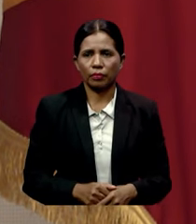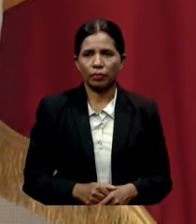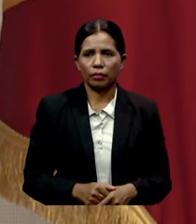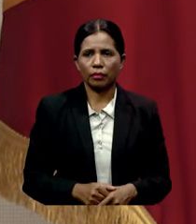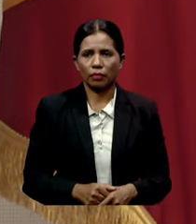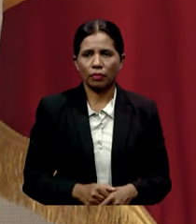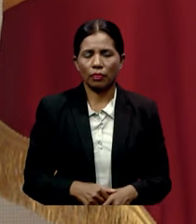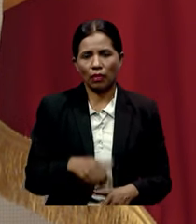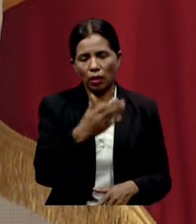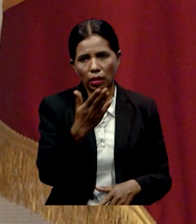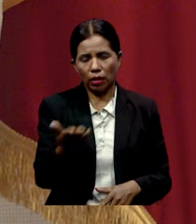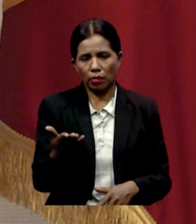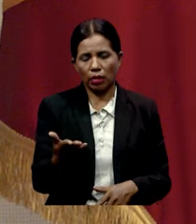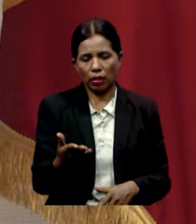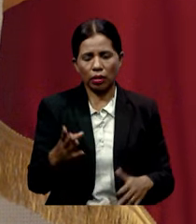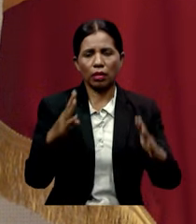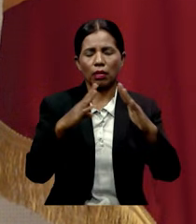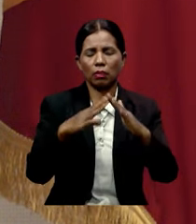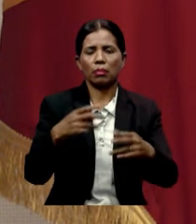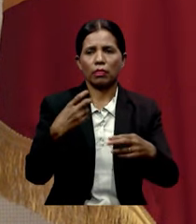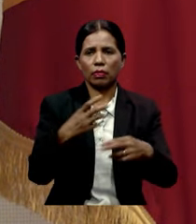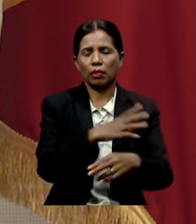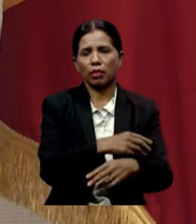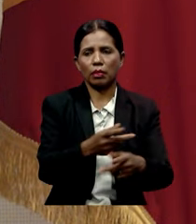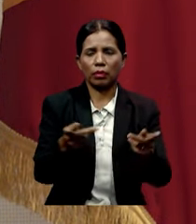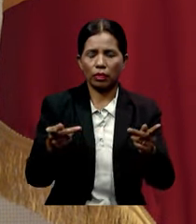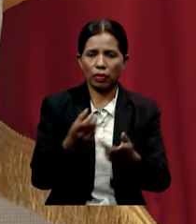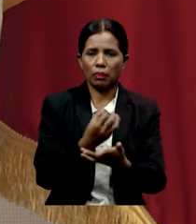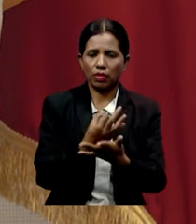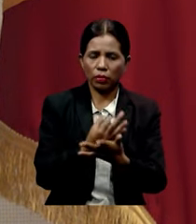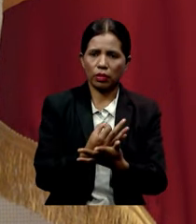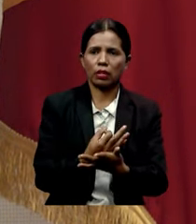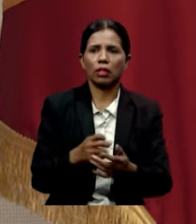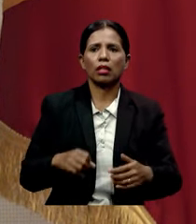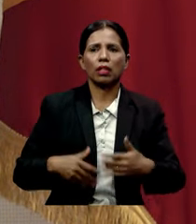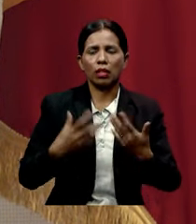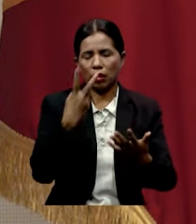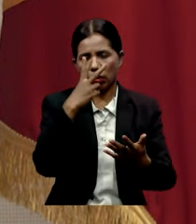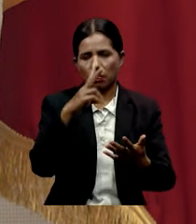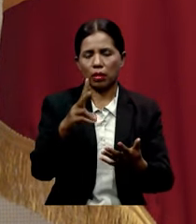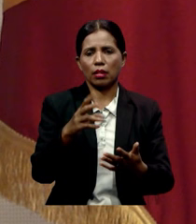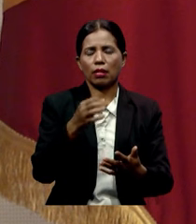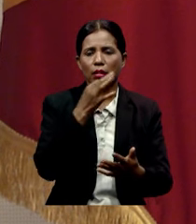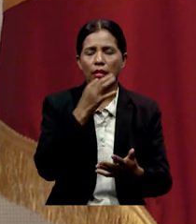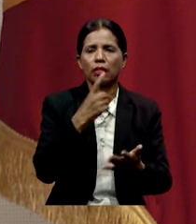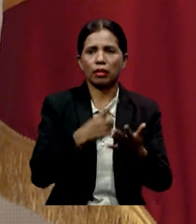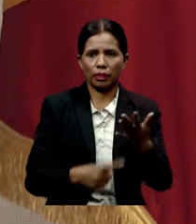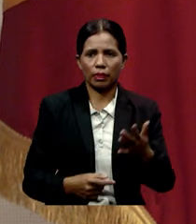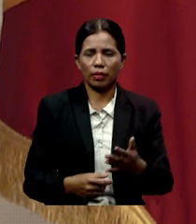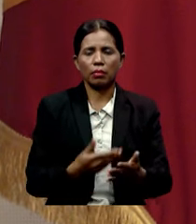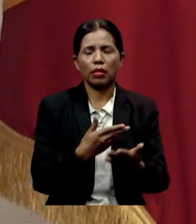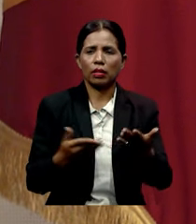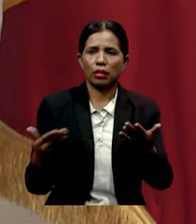E minha posição, e minha vencimento, e minha alimentação, e